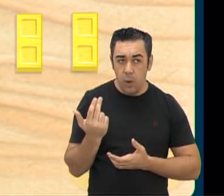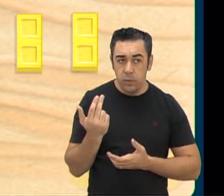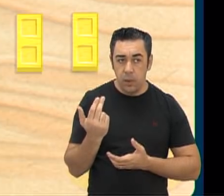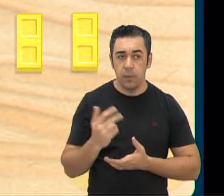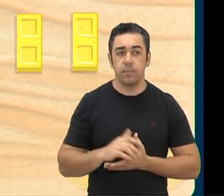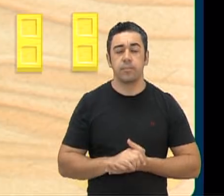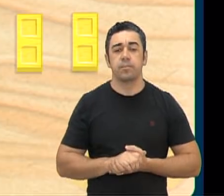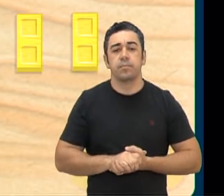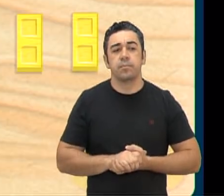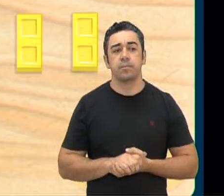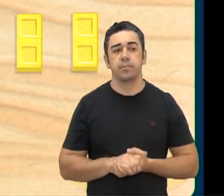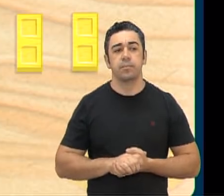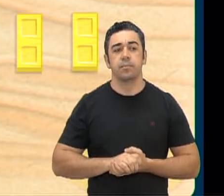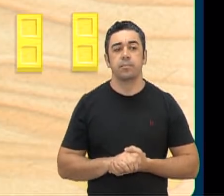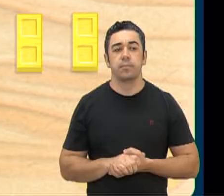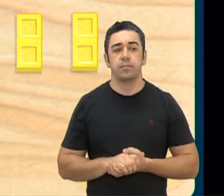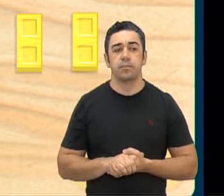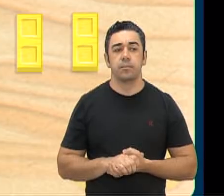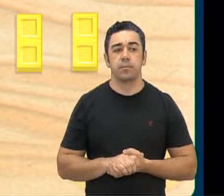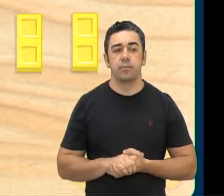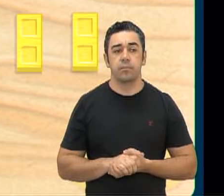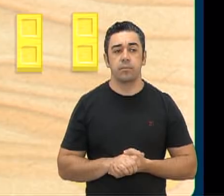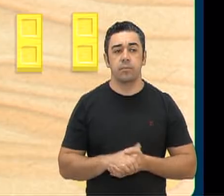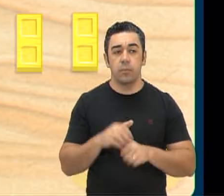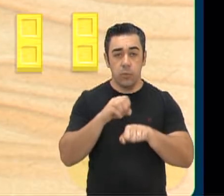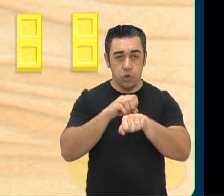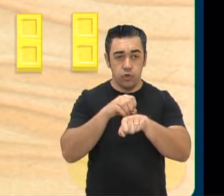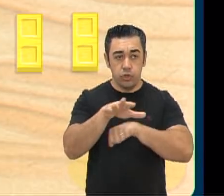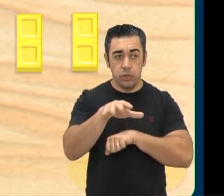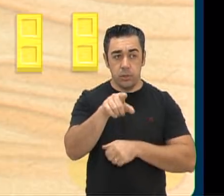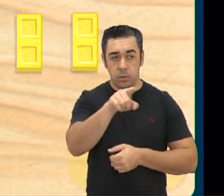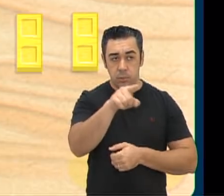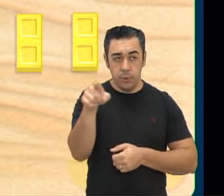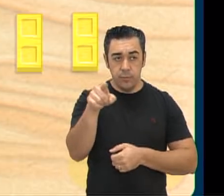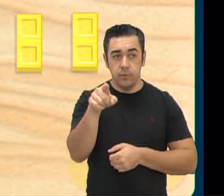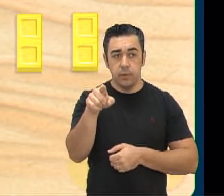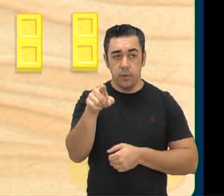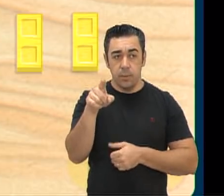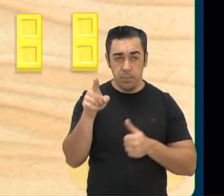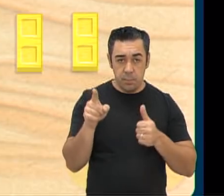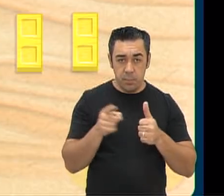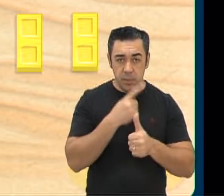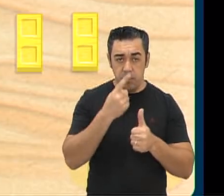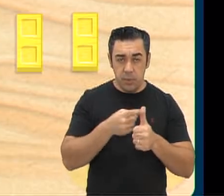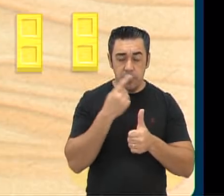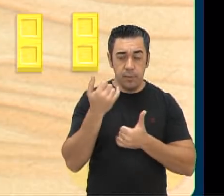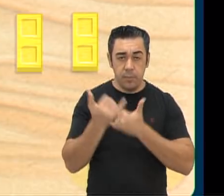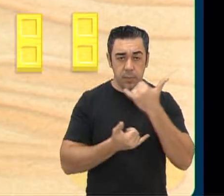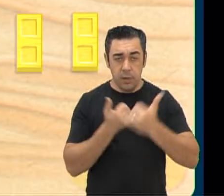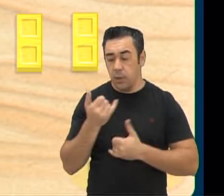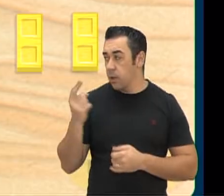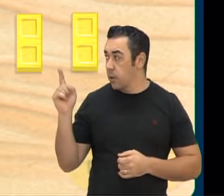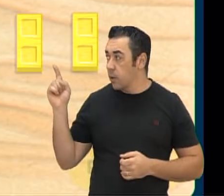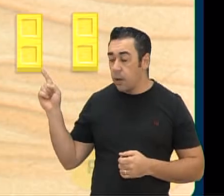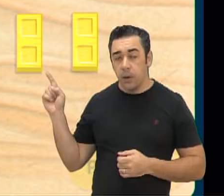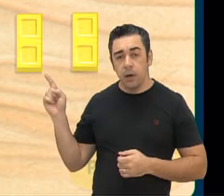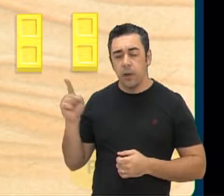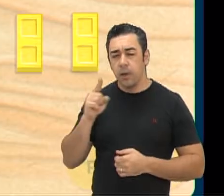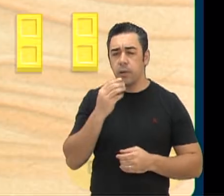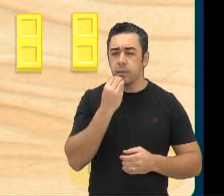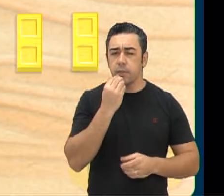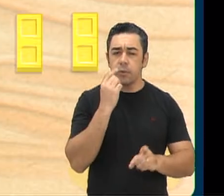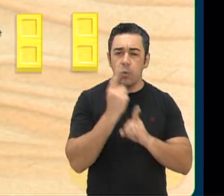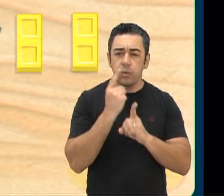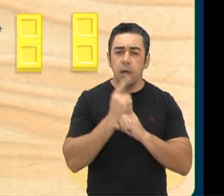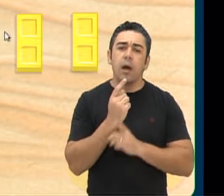lados. Uma dica para vocês aí, como é a primeira vez que vai jogar, tente identificar